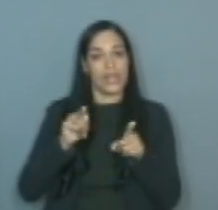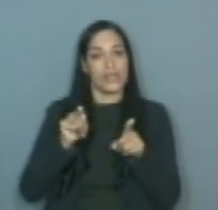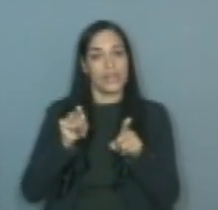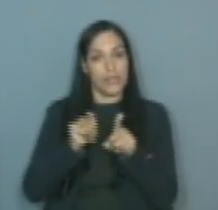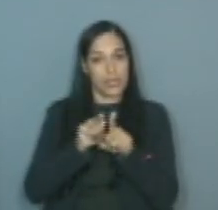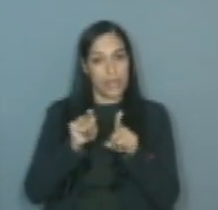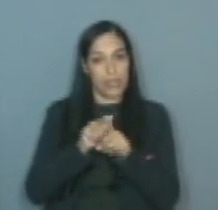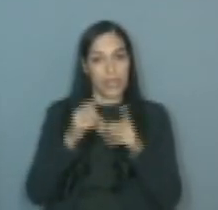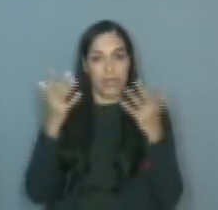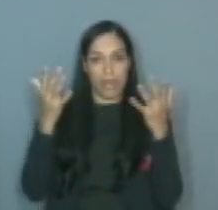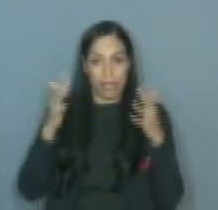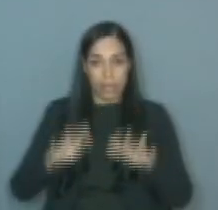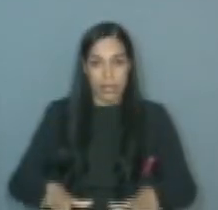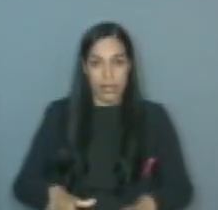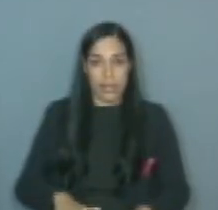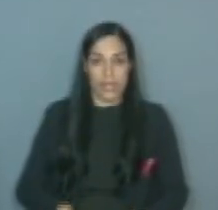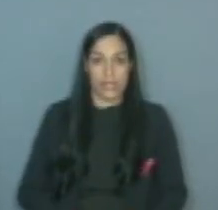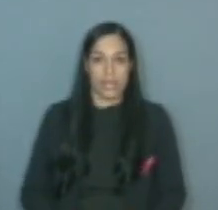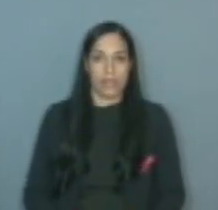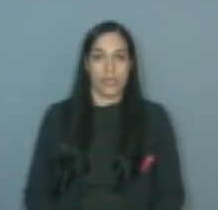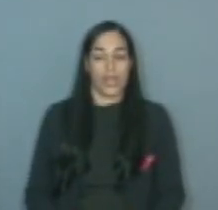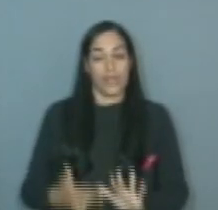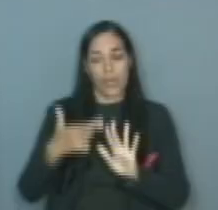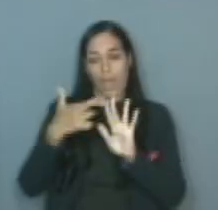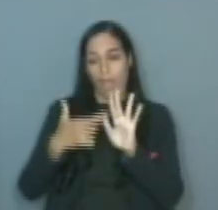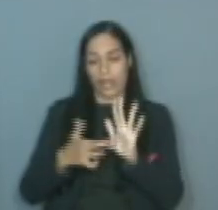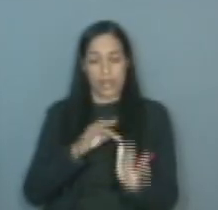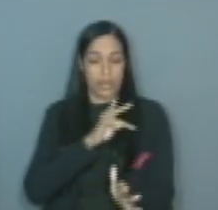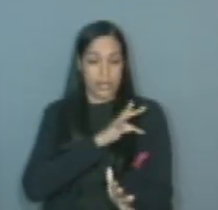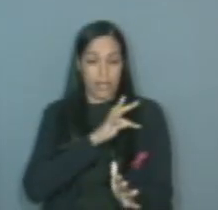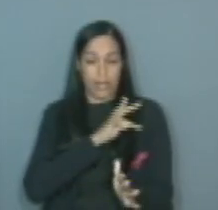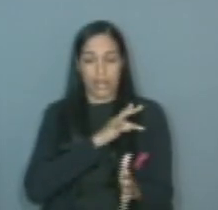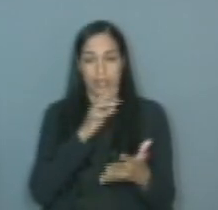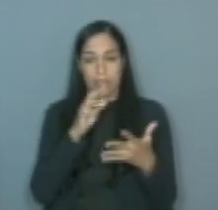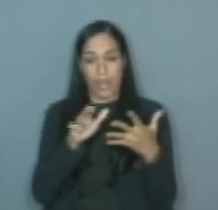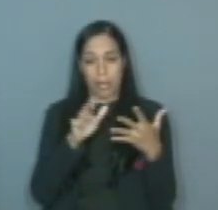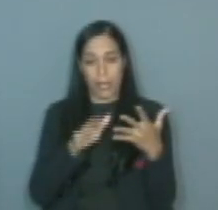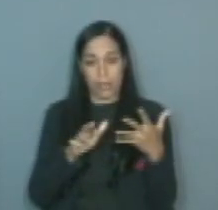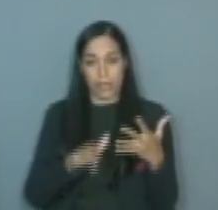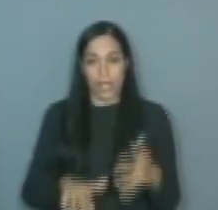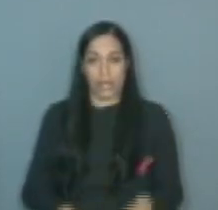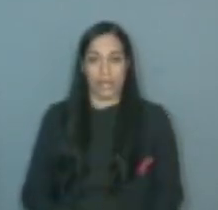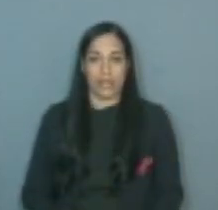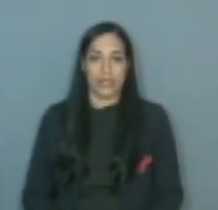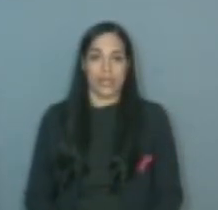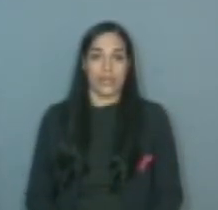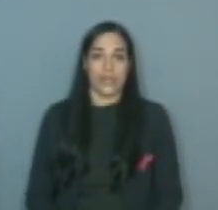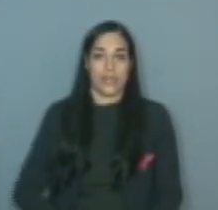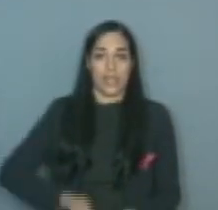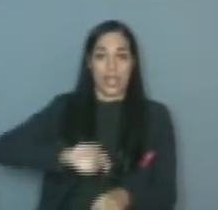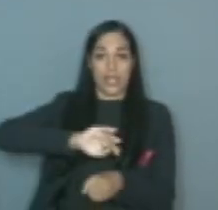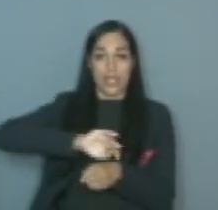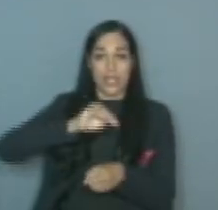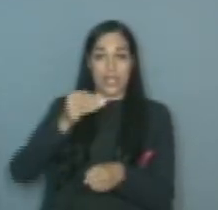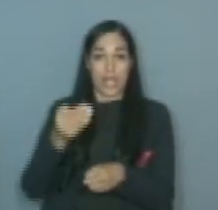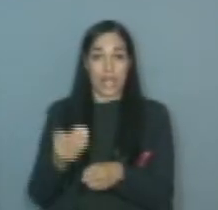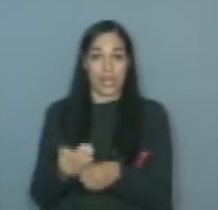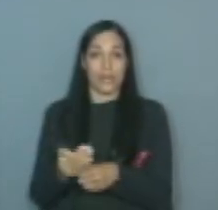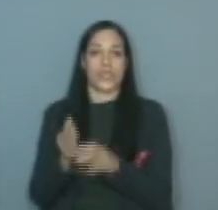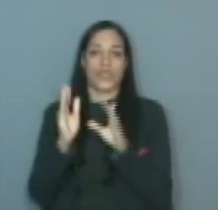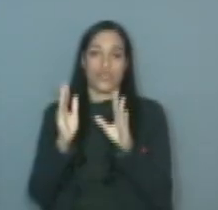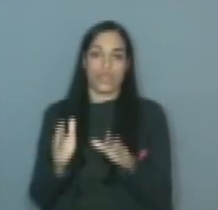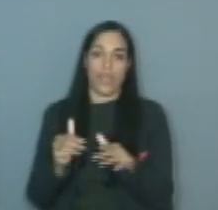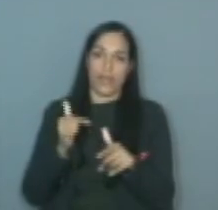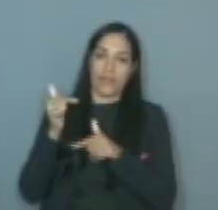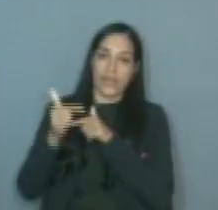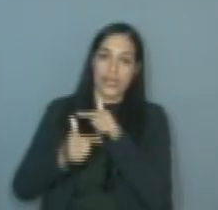desabar. Eu tenho aqui os relatórios técnicos, etc. Esta Câmara já fez, inclusive, o trabalho dela